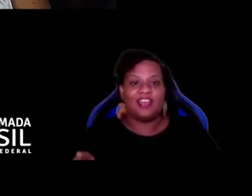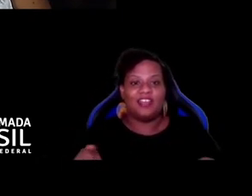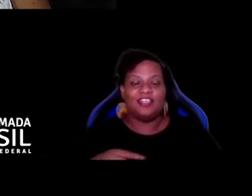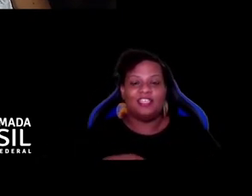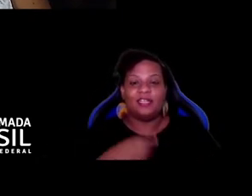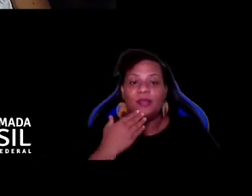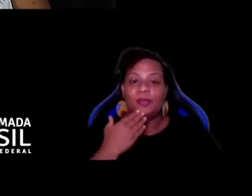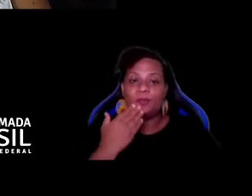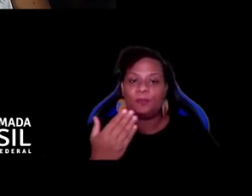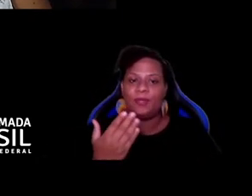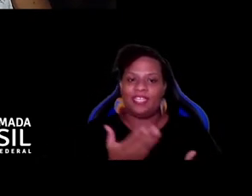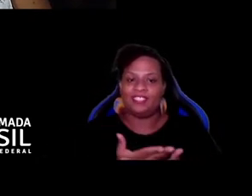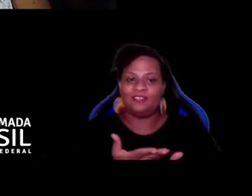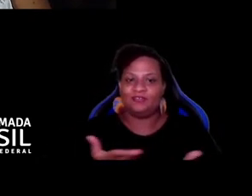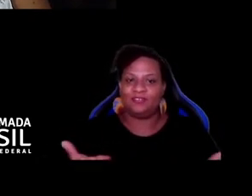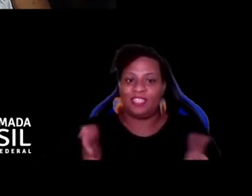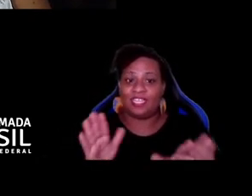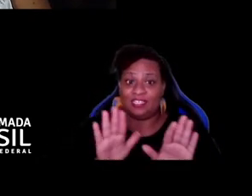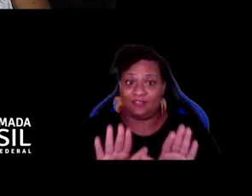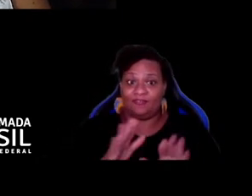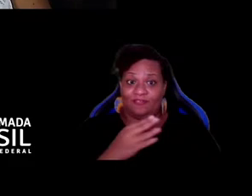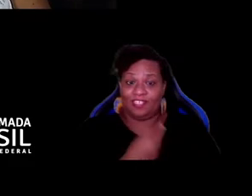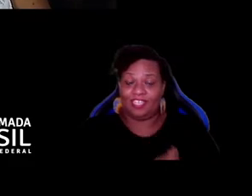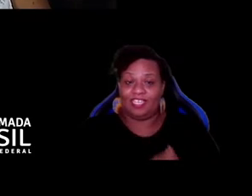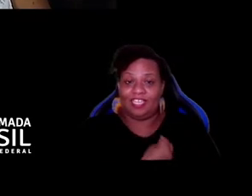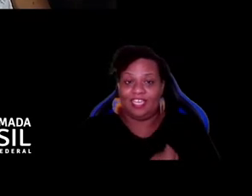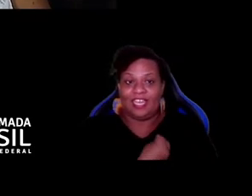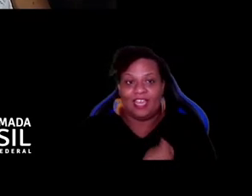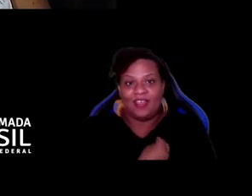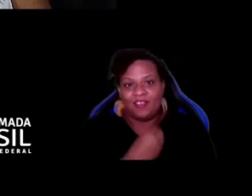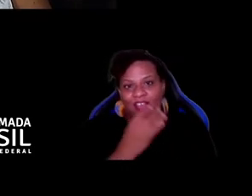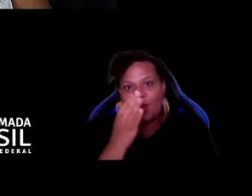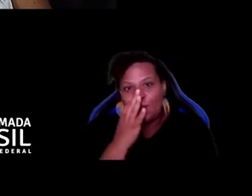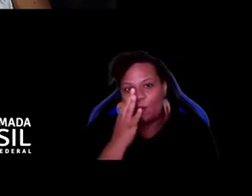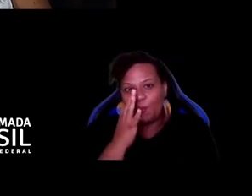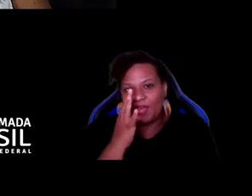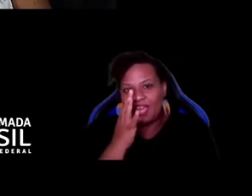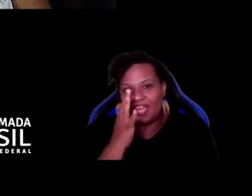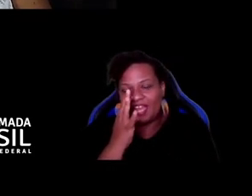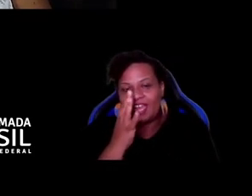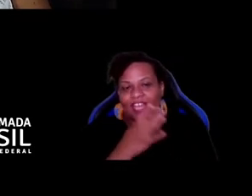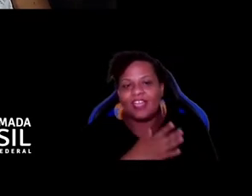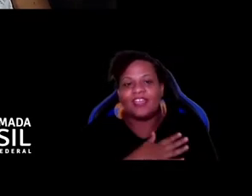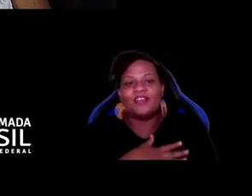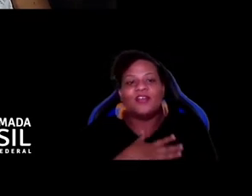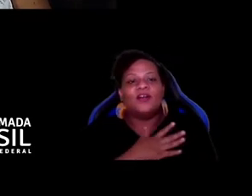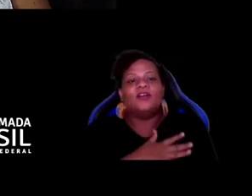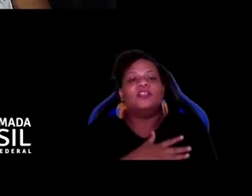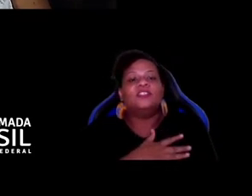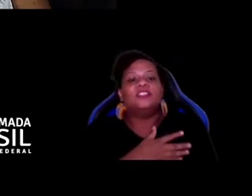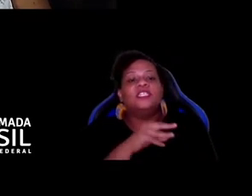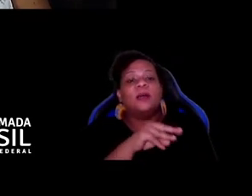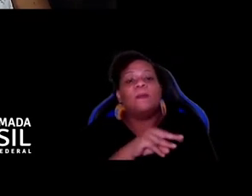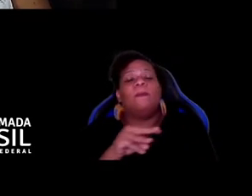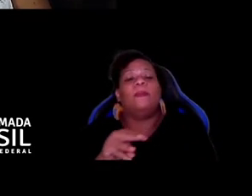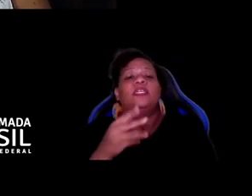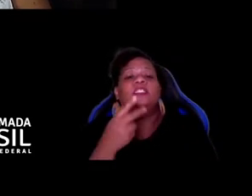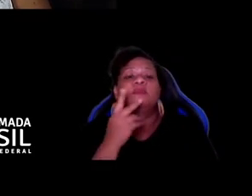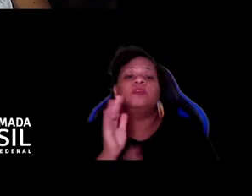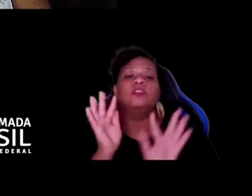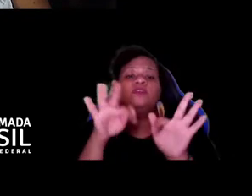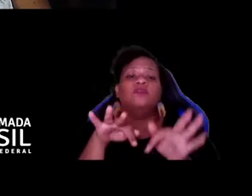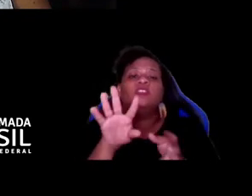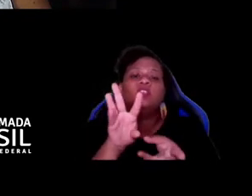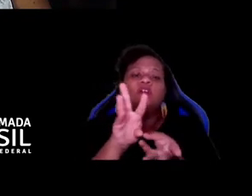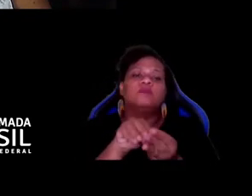todos vocês que fiquem aí presentes, né, para acompanhar. E aí eu gostaria que a mestra deixasse as palavras finais,